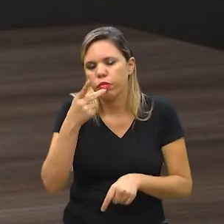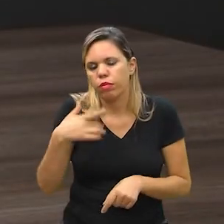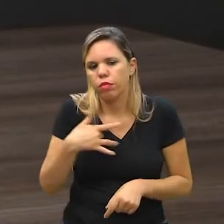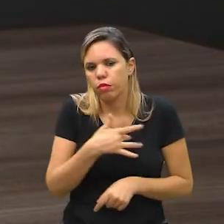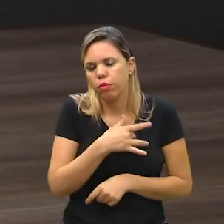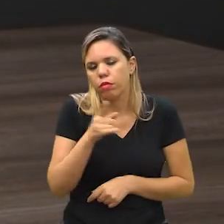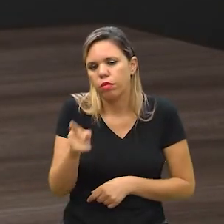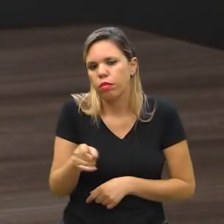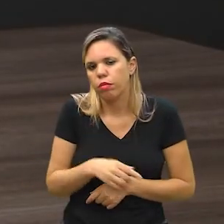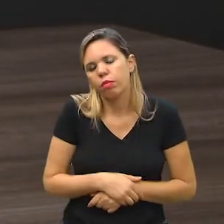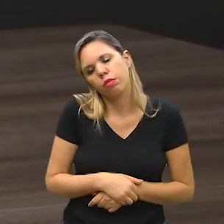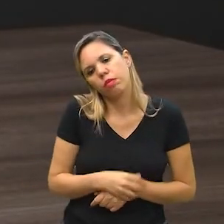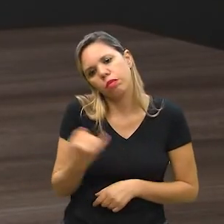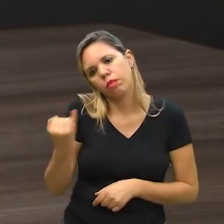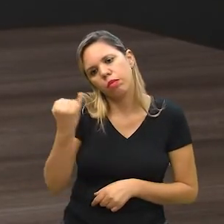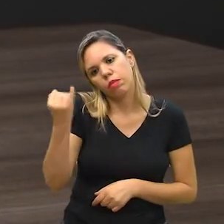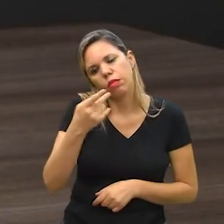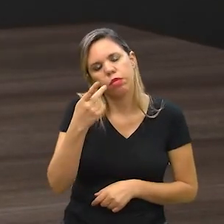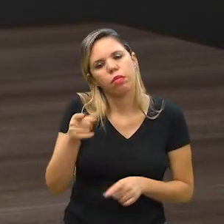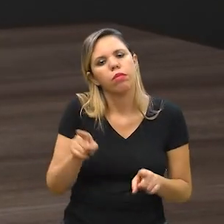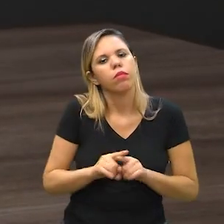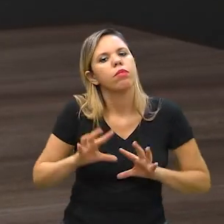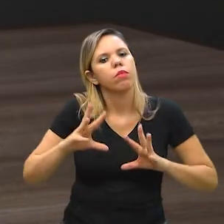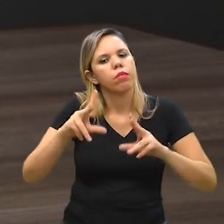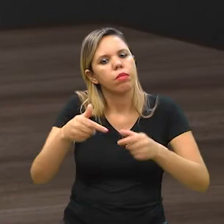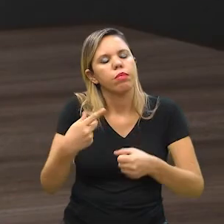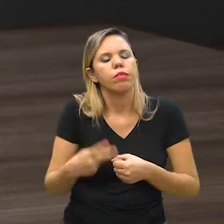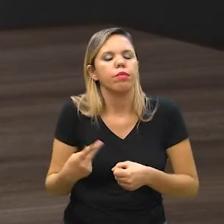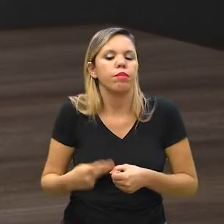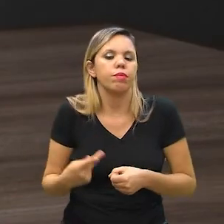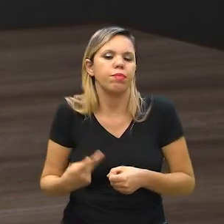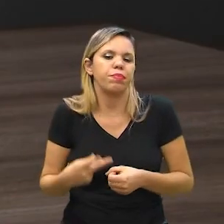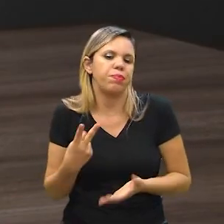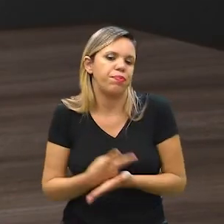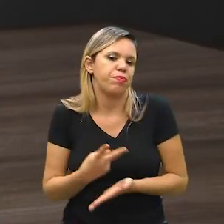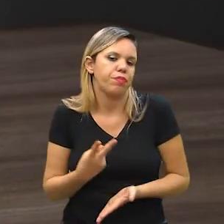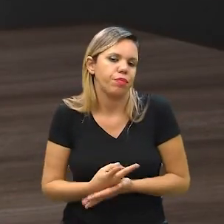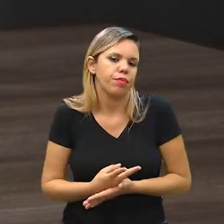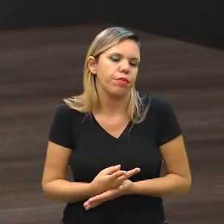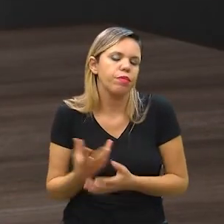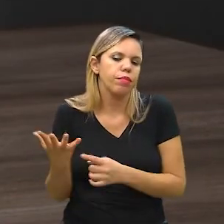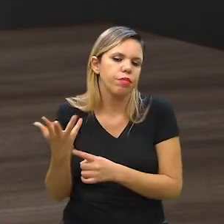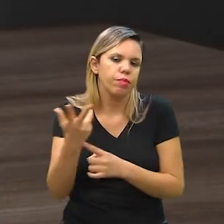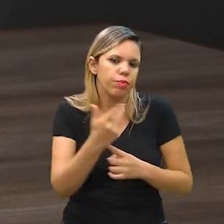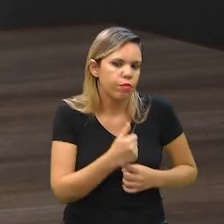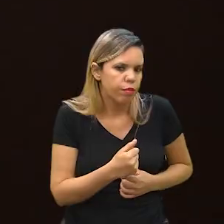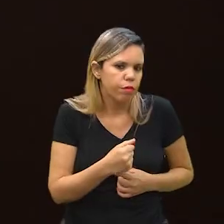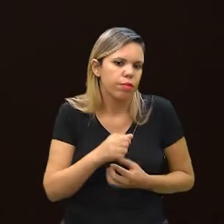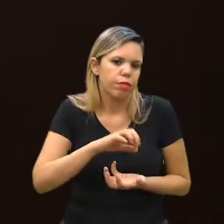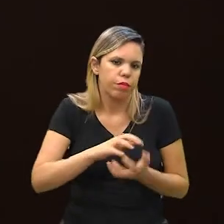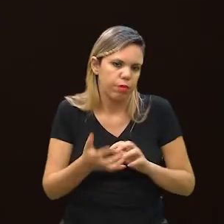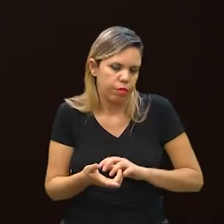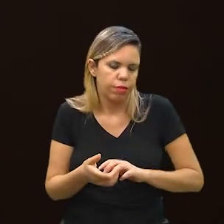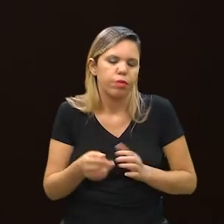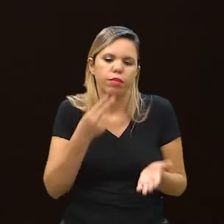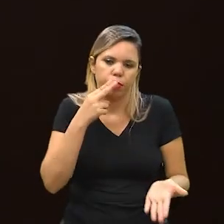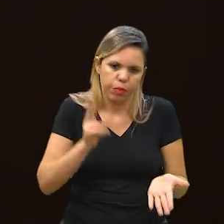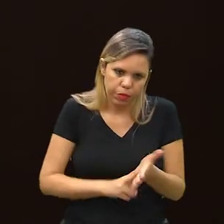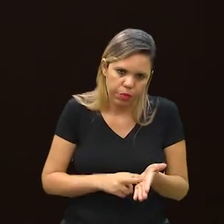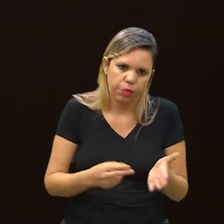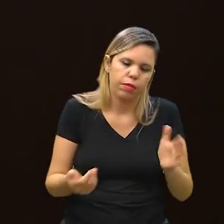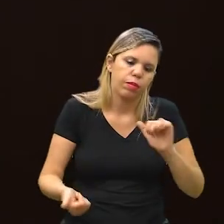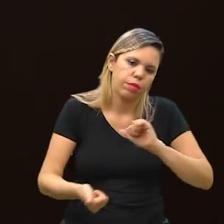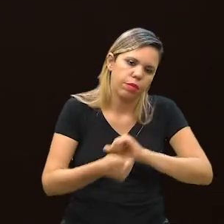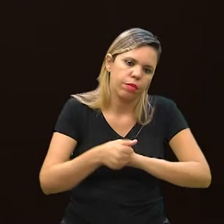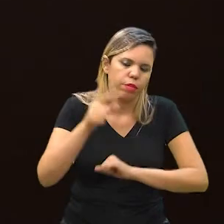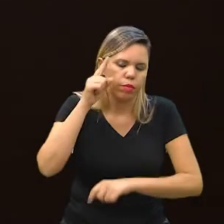da saúde, é importante salientar que todos esses produtos, mesmo os artesanais, eles têm que ter lá a sua